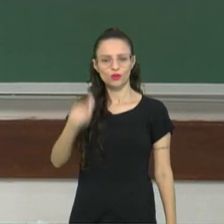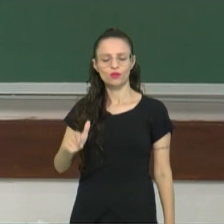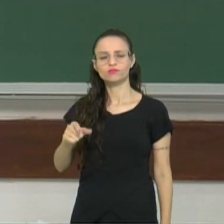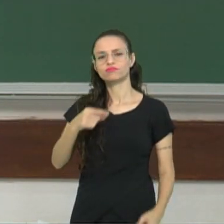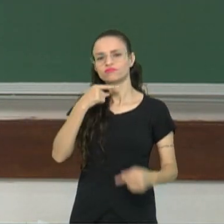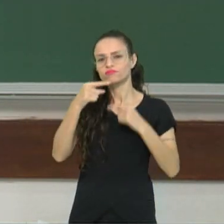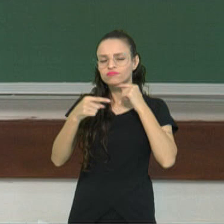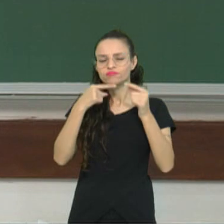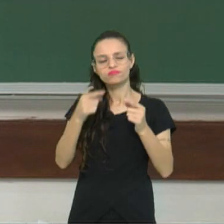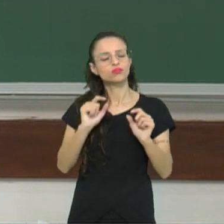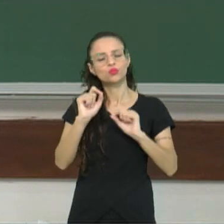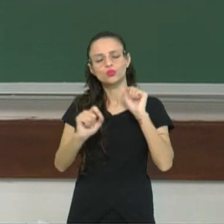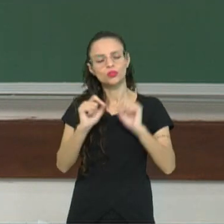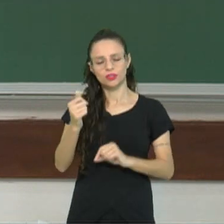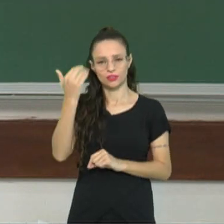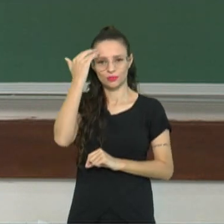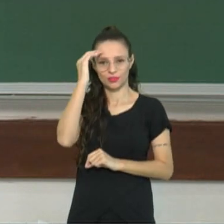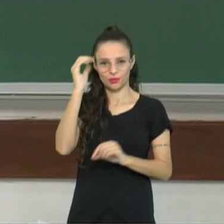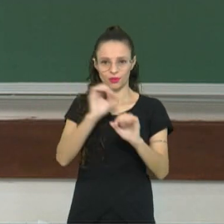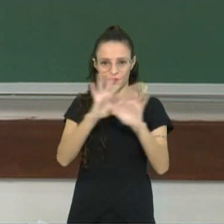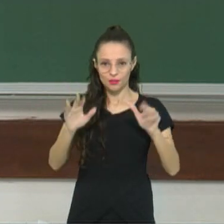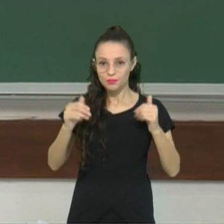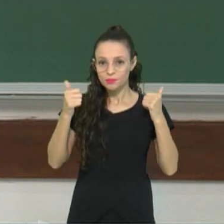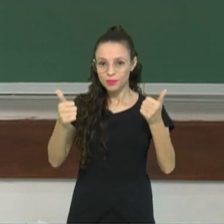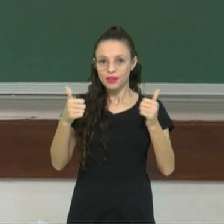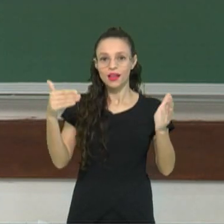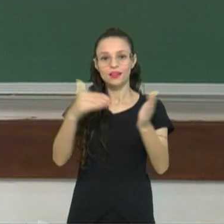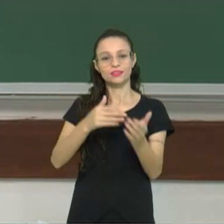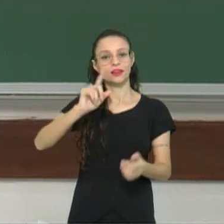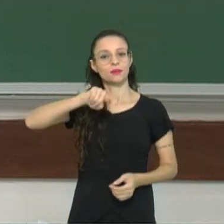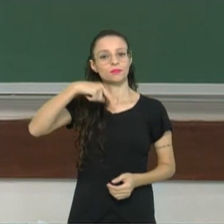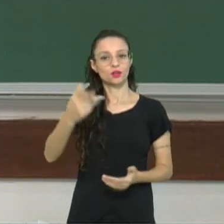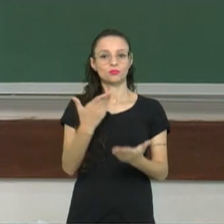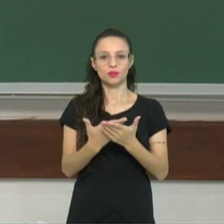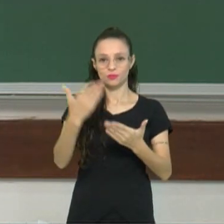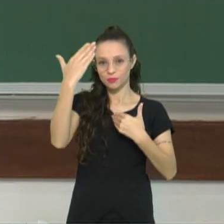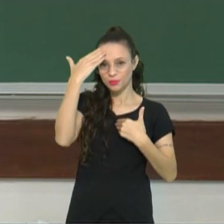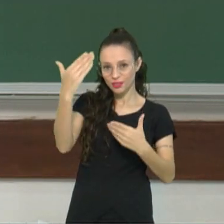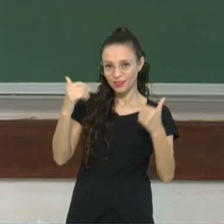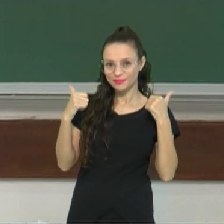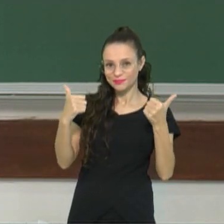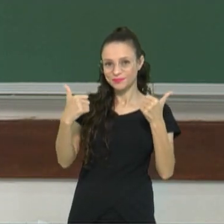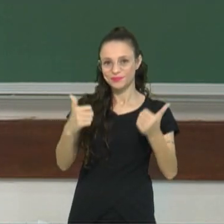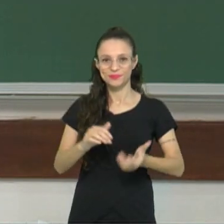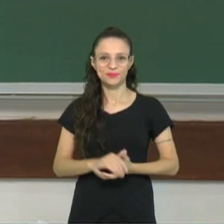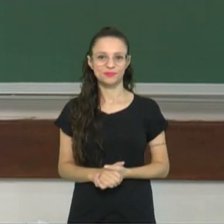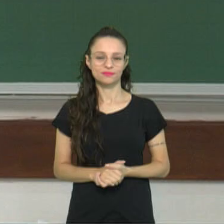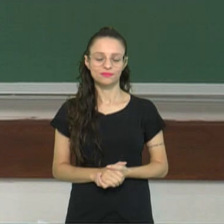dúvida de qualquer coisa e ficar ali. Beleza, pessoal? Então, até uma próxima. Muito obrigado. Valeu!